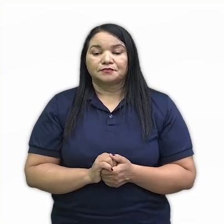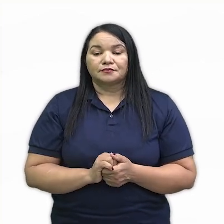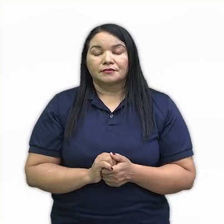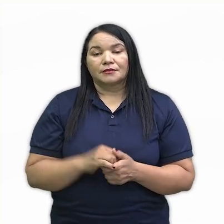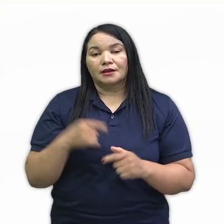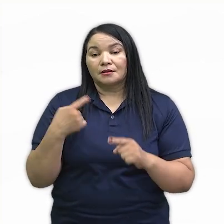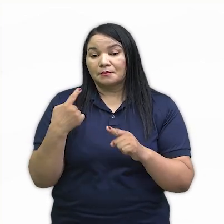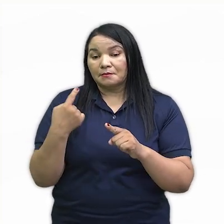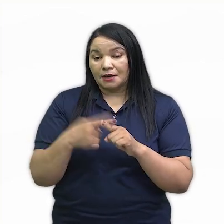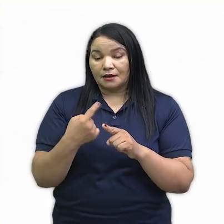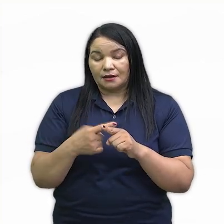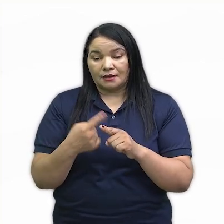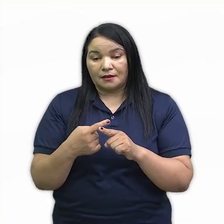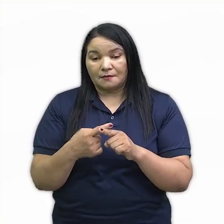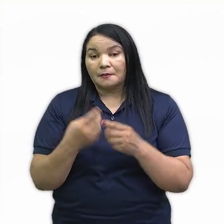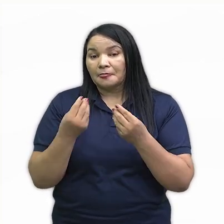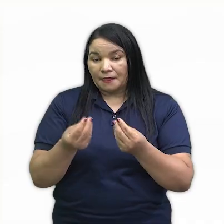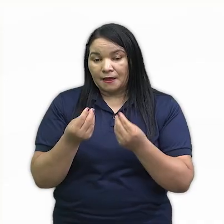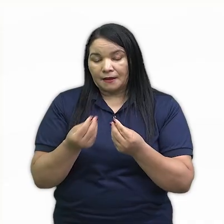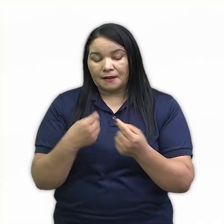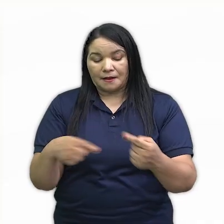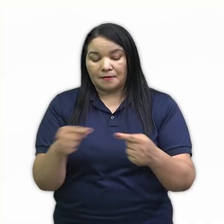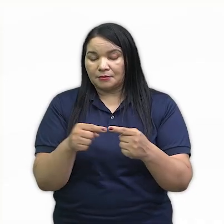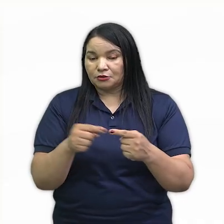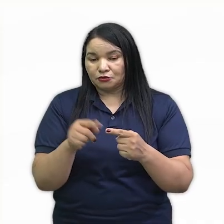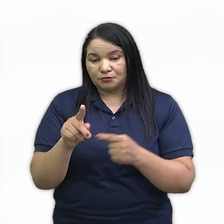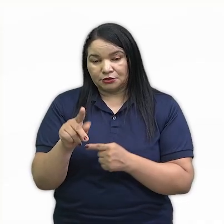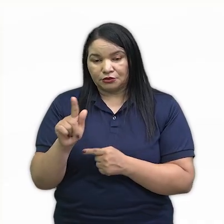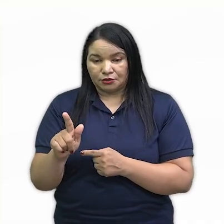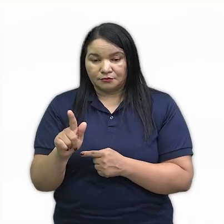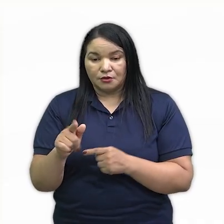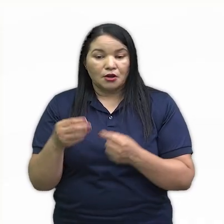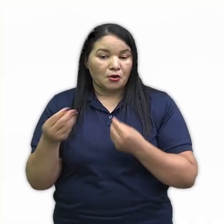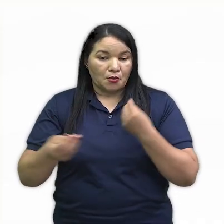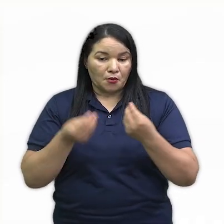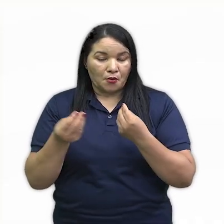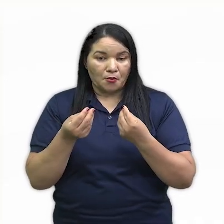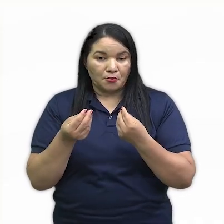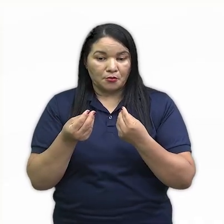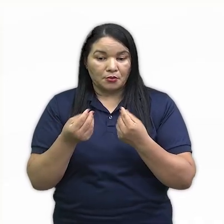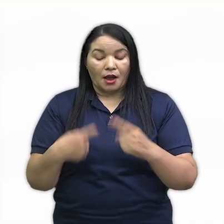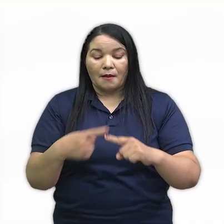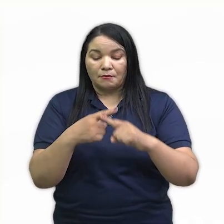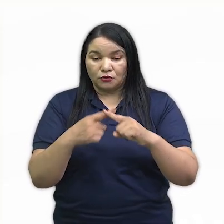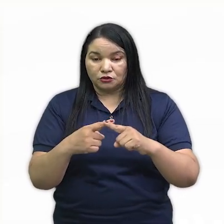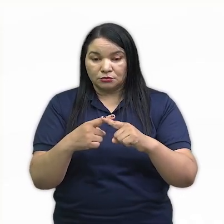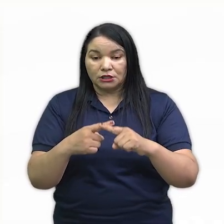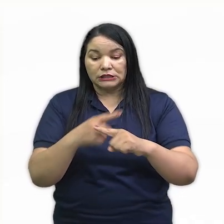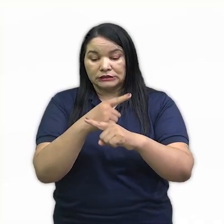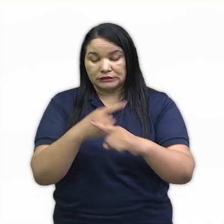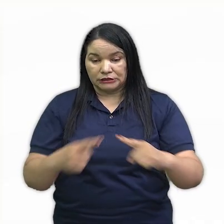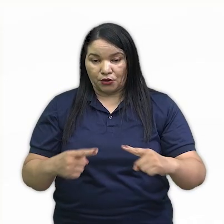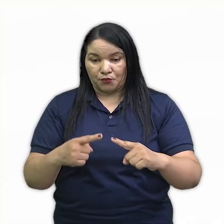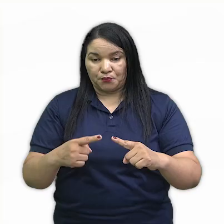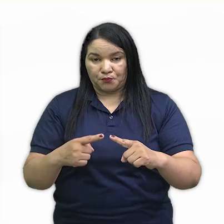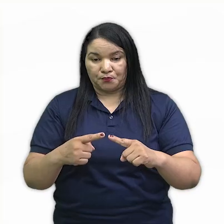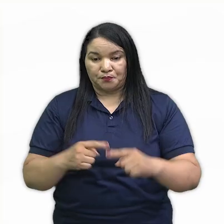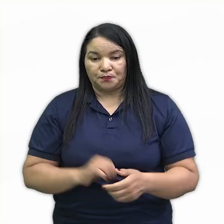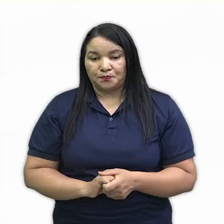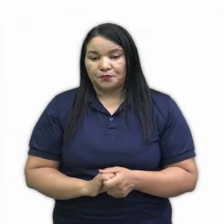ele seja aí uma PG. Como é que a gente resolve isso? Aplicando aqui, né, produto dos meios pelos